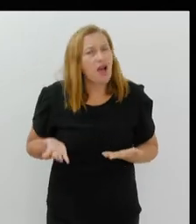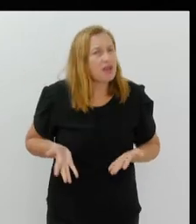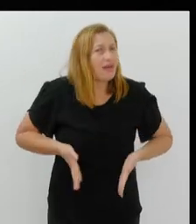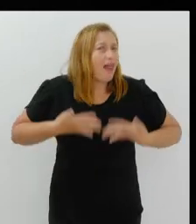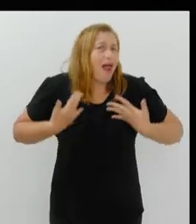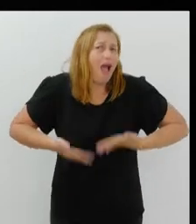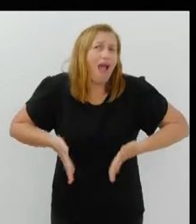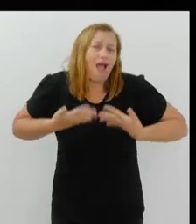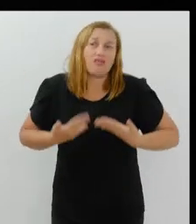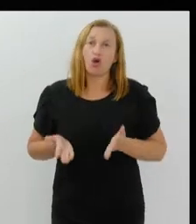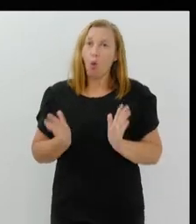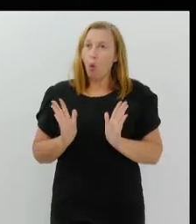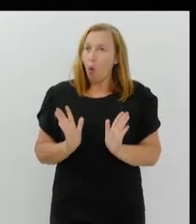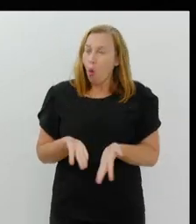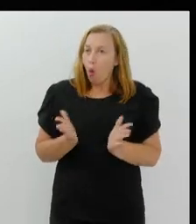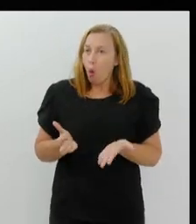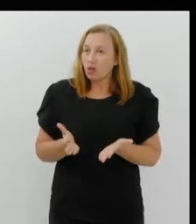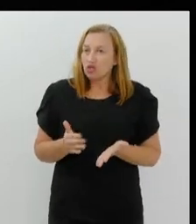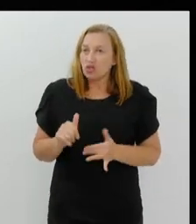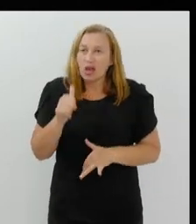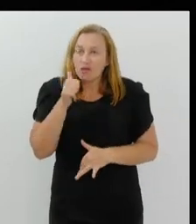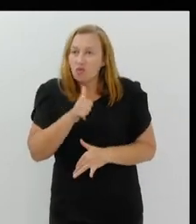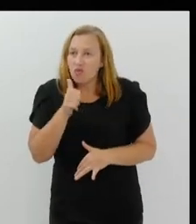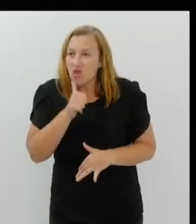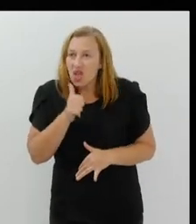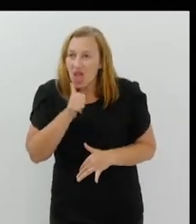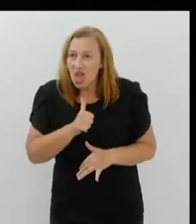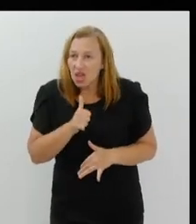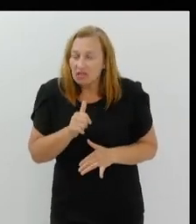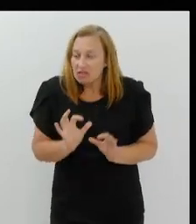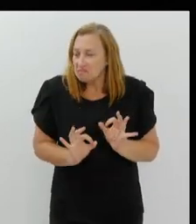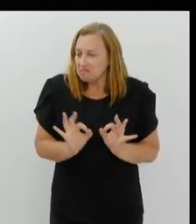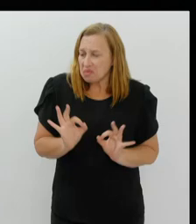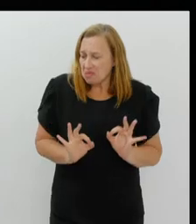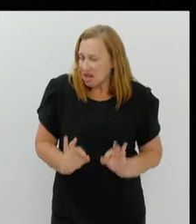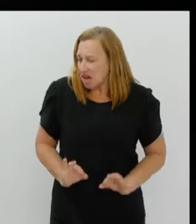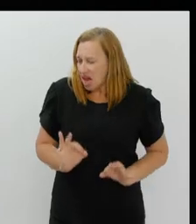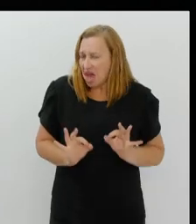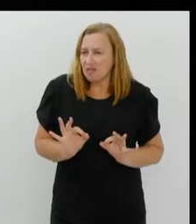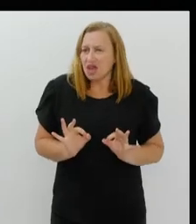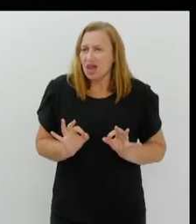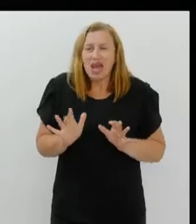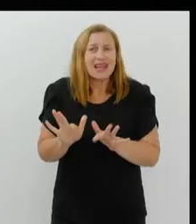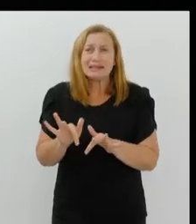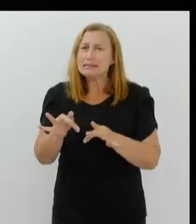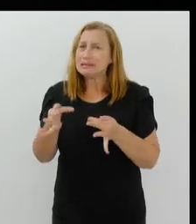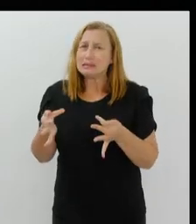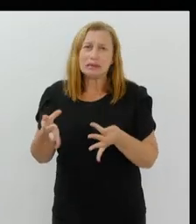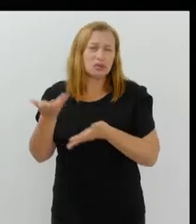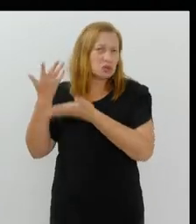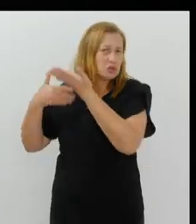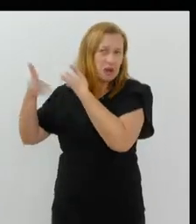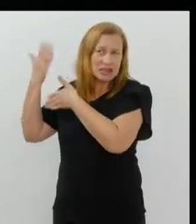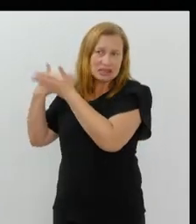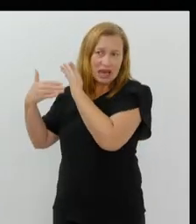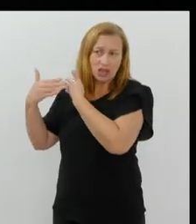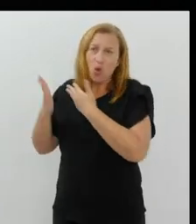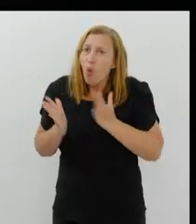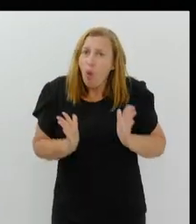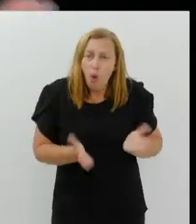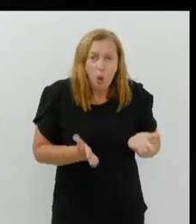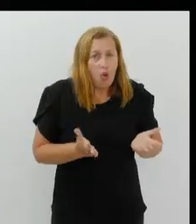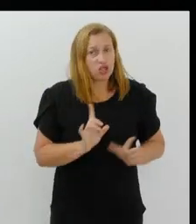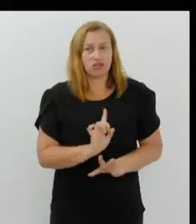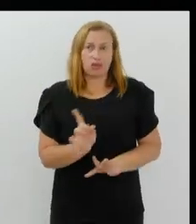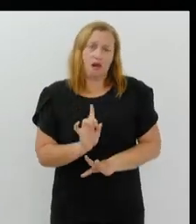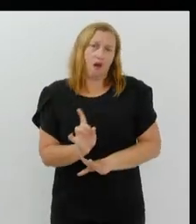tudo era muito fácil, tudo era muito leve. A mulherada acho que não se montava tanto, todo mundo ia ali num shortinho jeans com uma blusinha da escola.